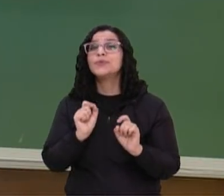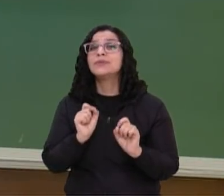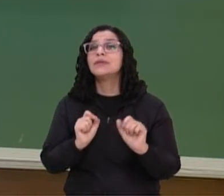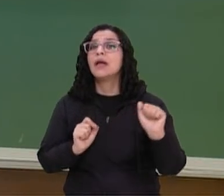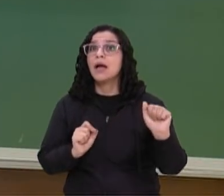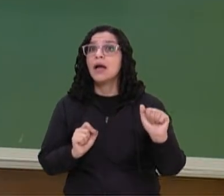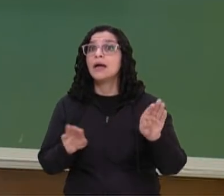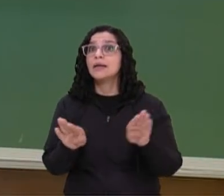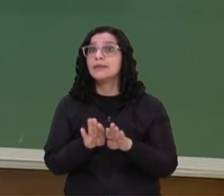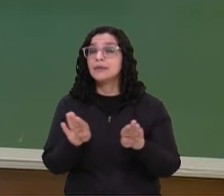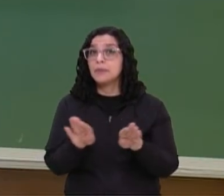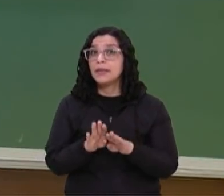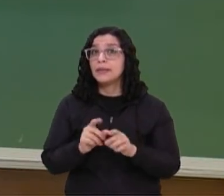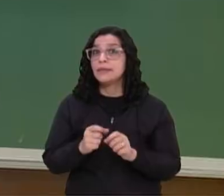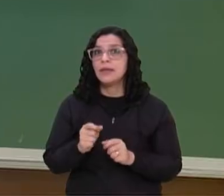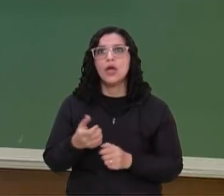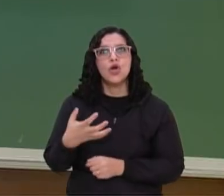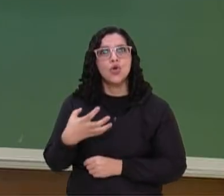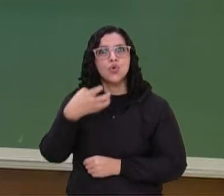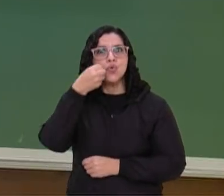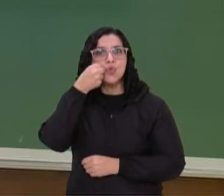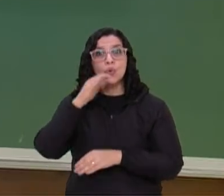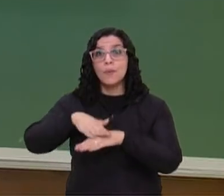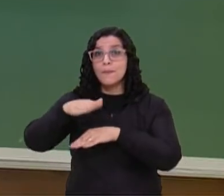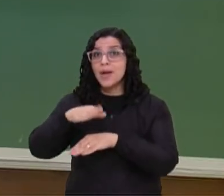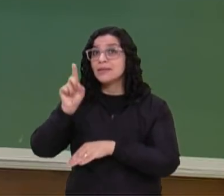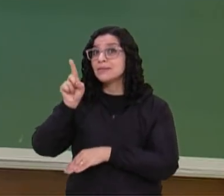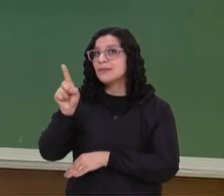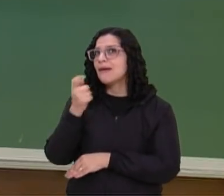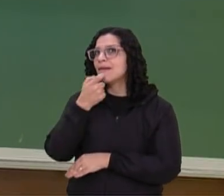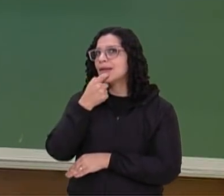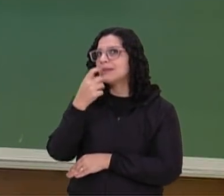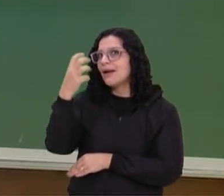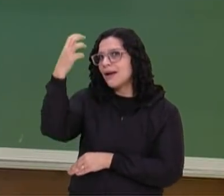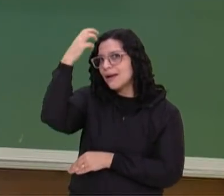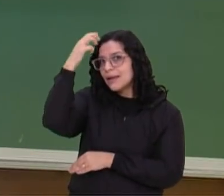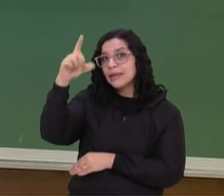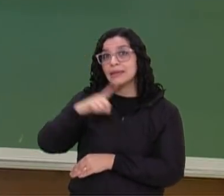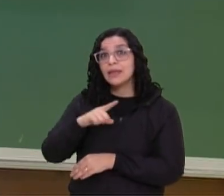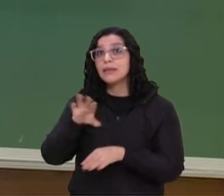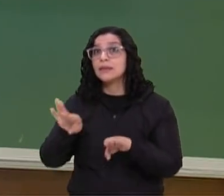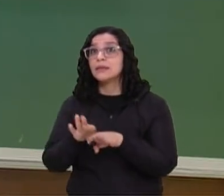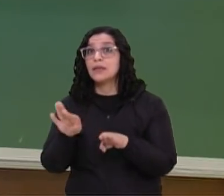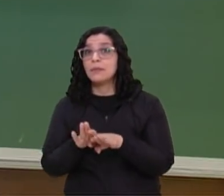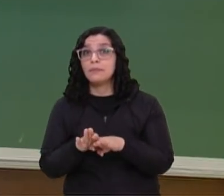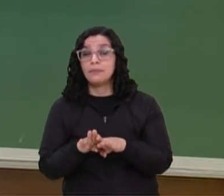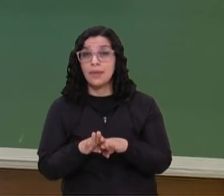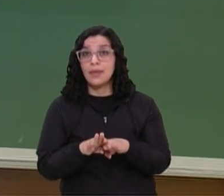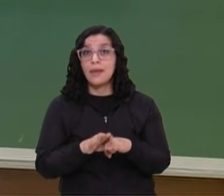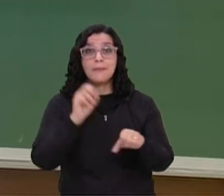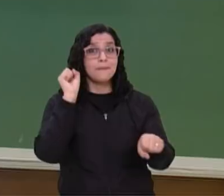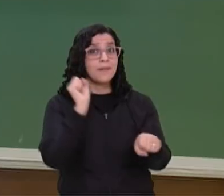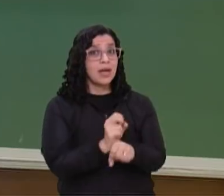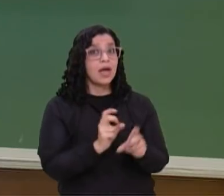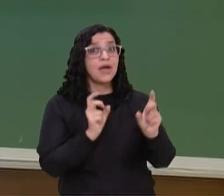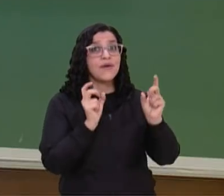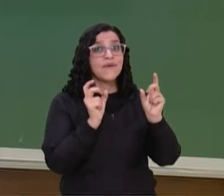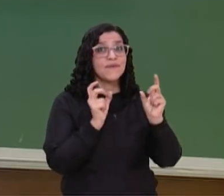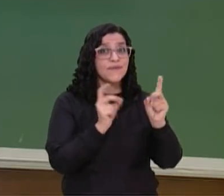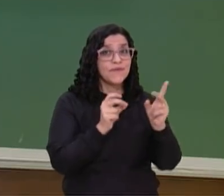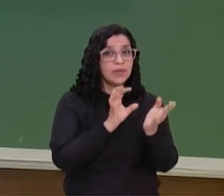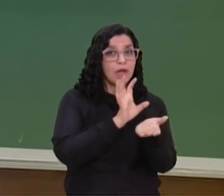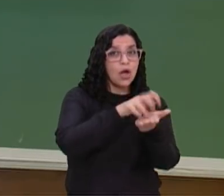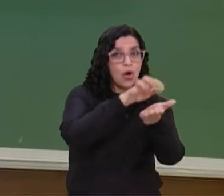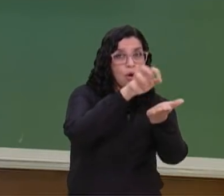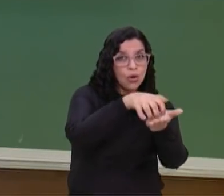a receita real, isso é, a receita da coroa inglesa, da Inglaterra, impedir o contrabando e o comércio